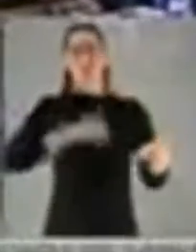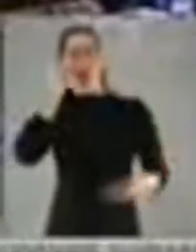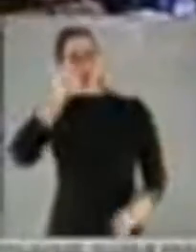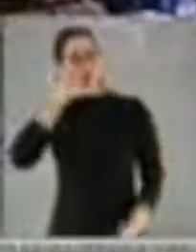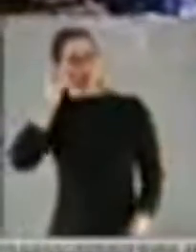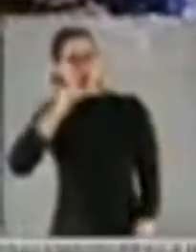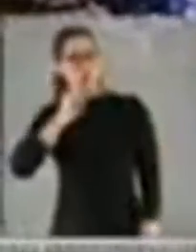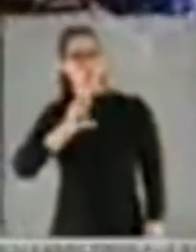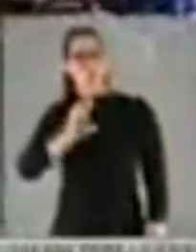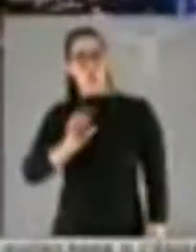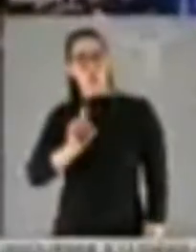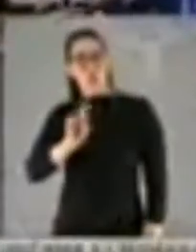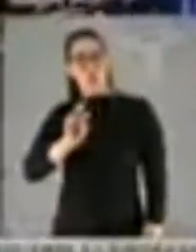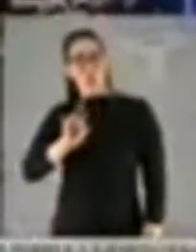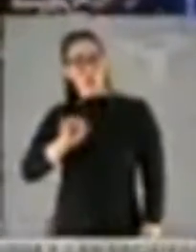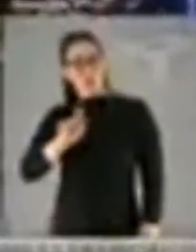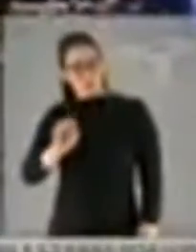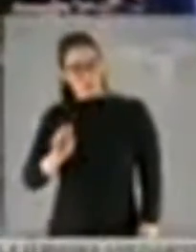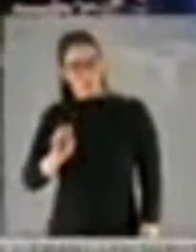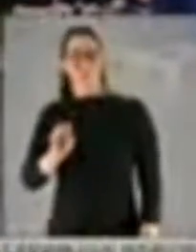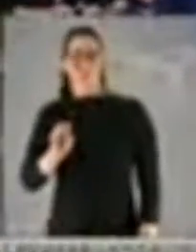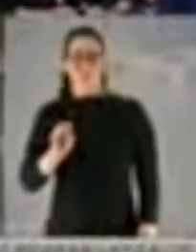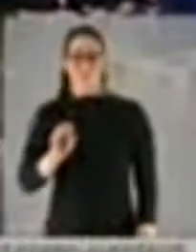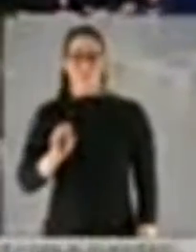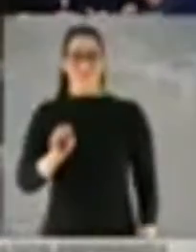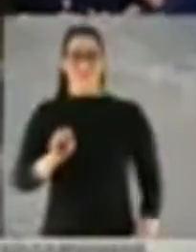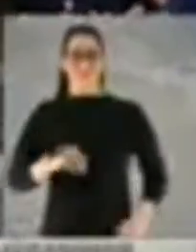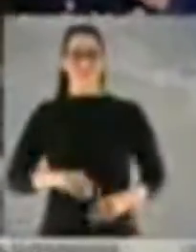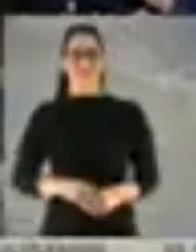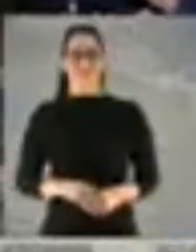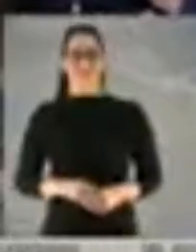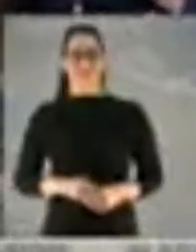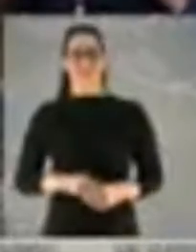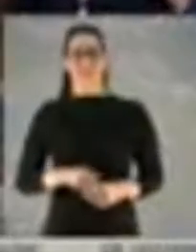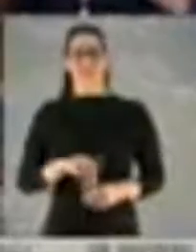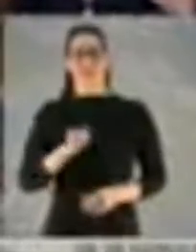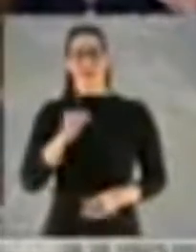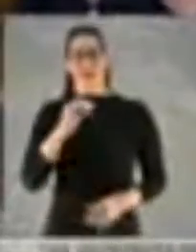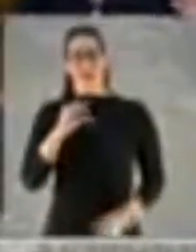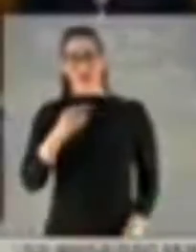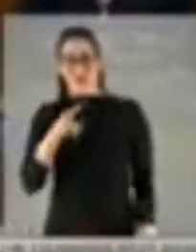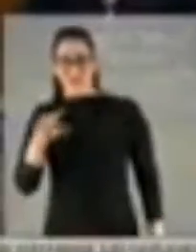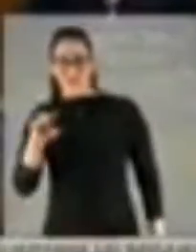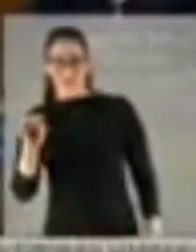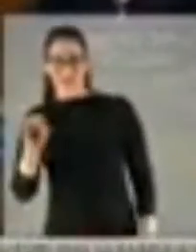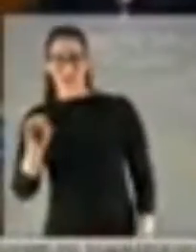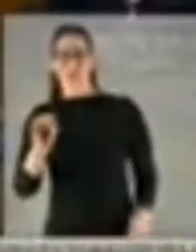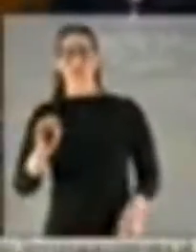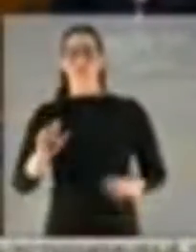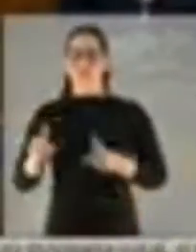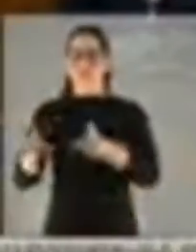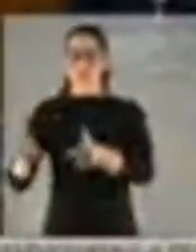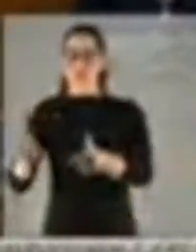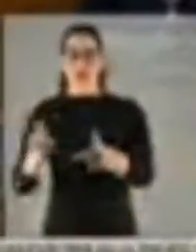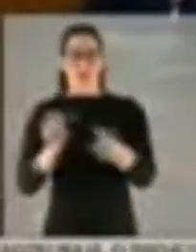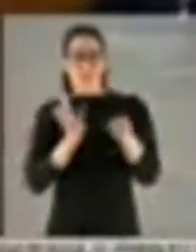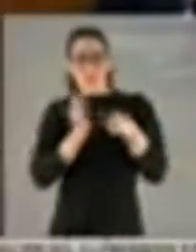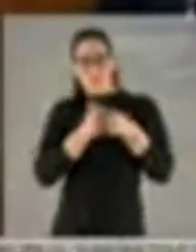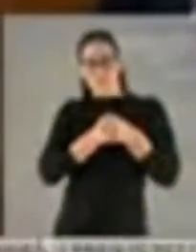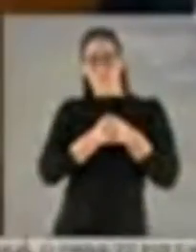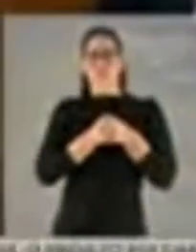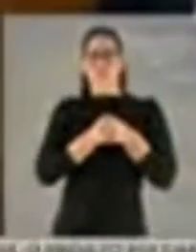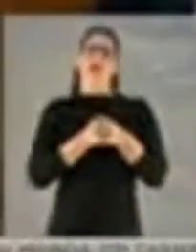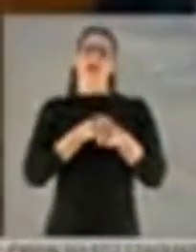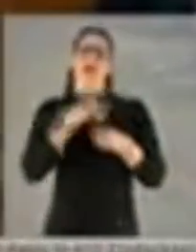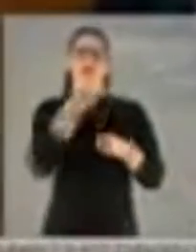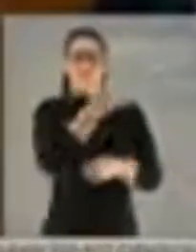traz no seu corpo, como fato determinado, ação e omissão do governo federal, especialmente no caos de Manaus, e